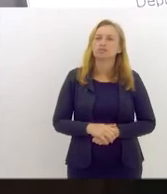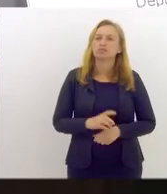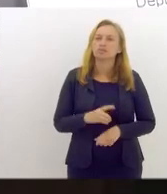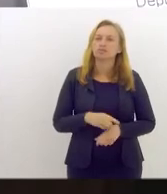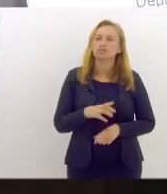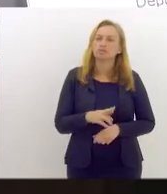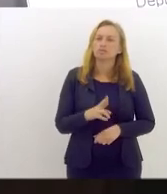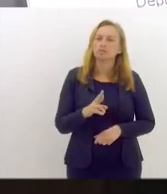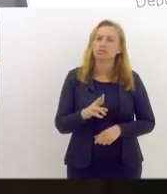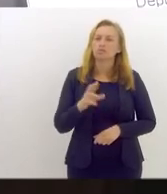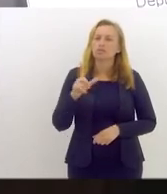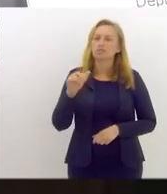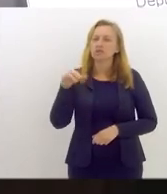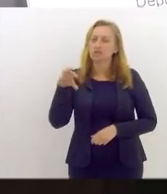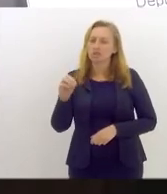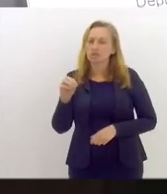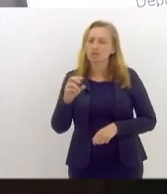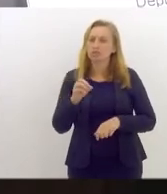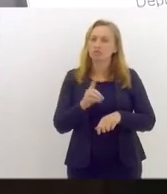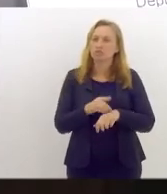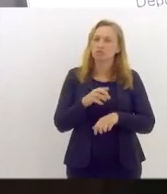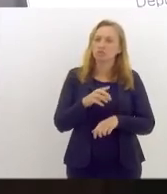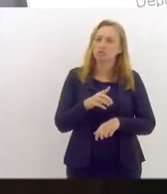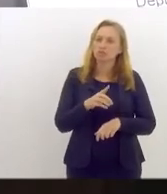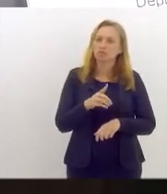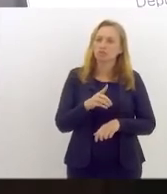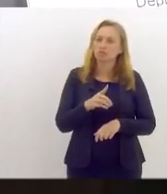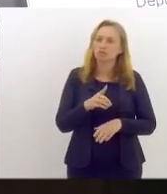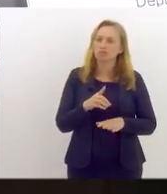Dr Luciano Silva Barreto